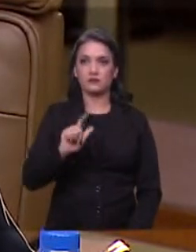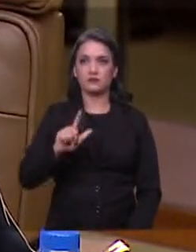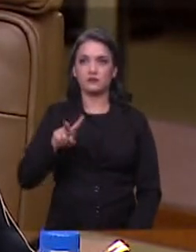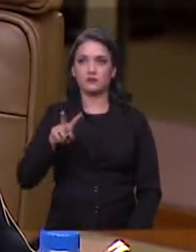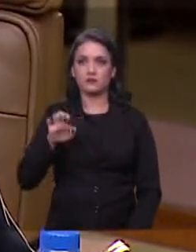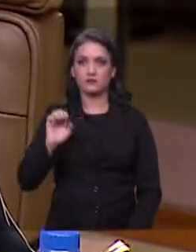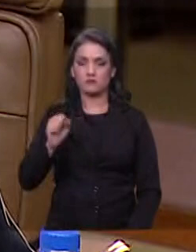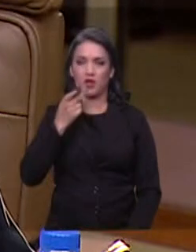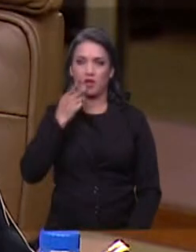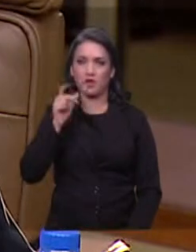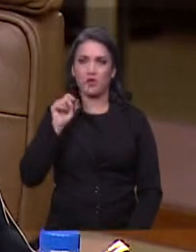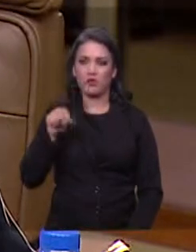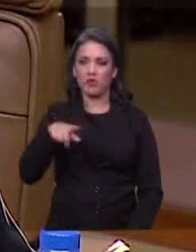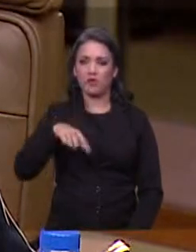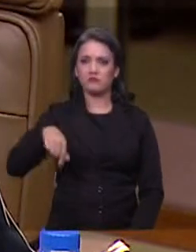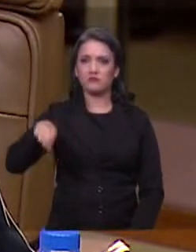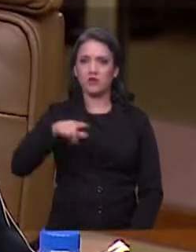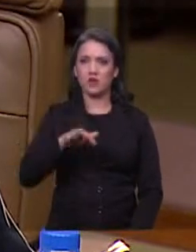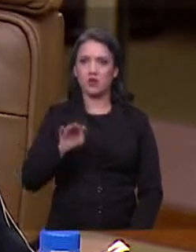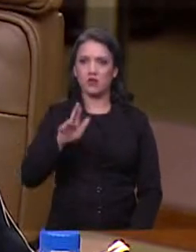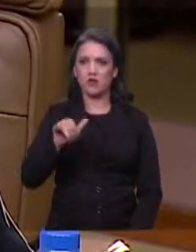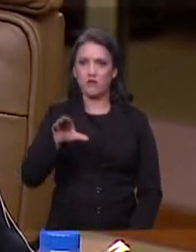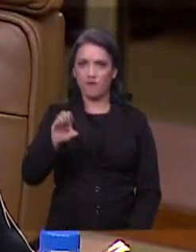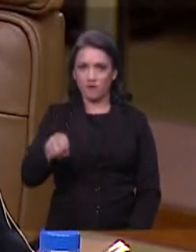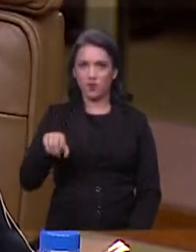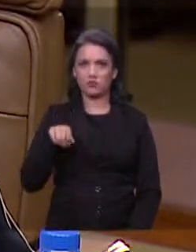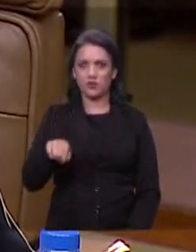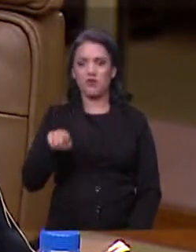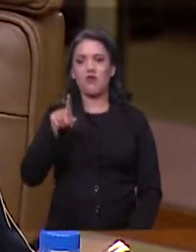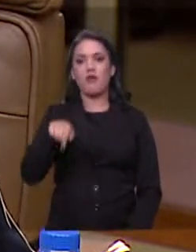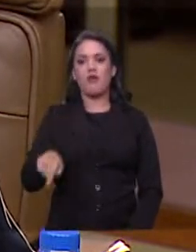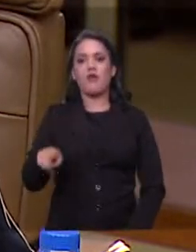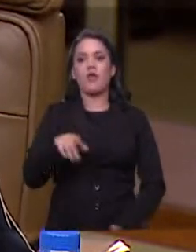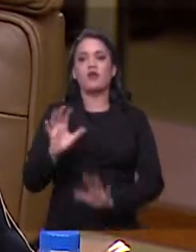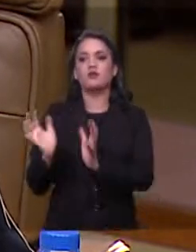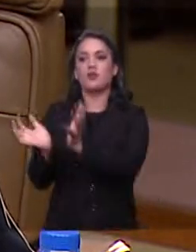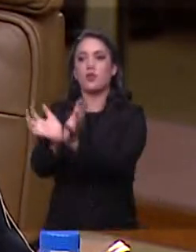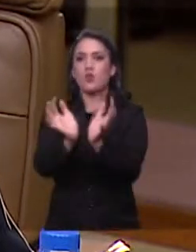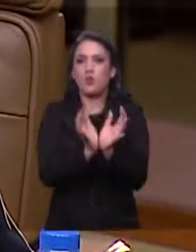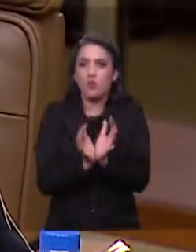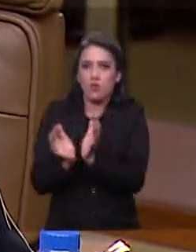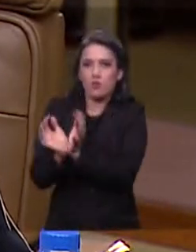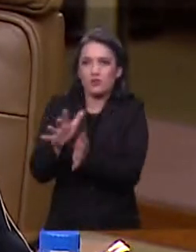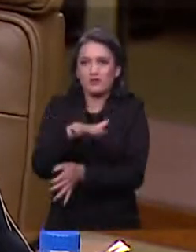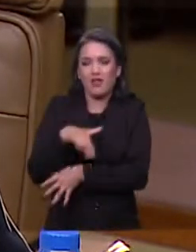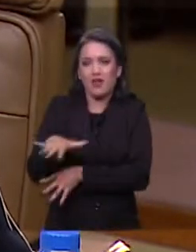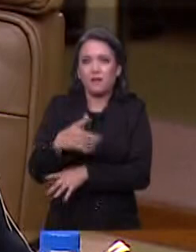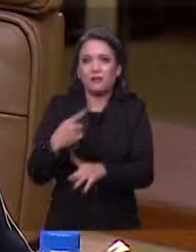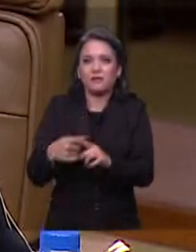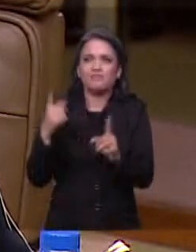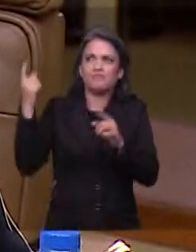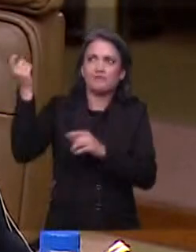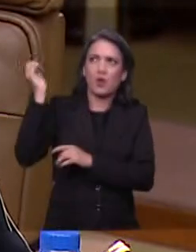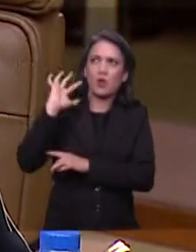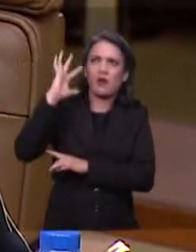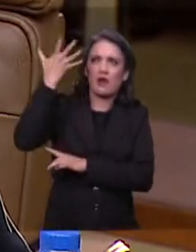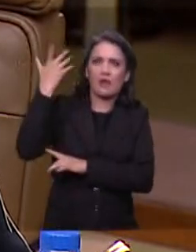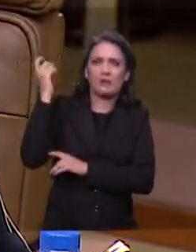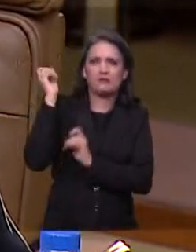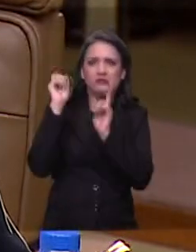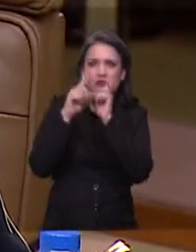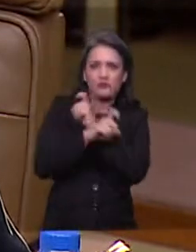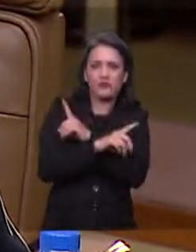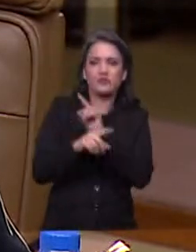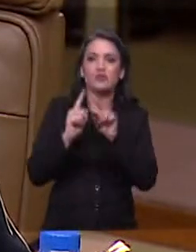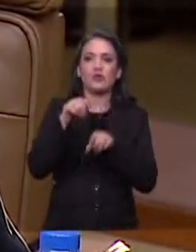os fundos de pasto são áreas habitadas por grupos que, devido às precárias condições climáticas, desenvolveram